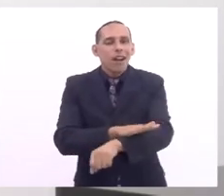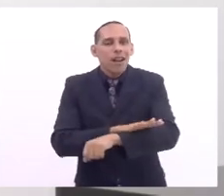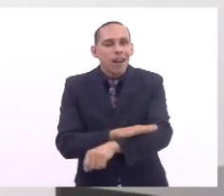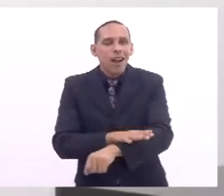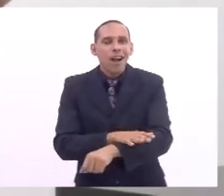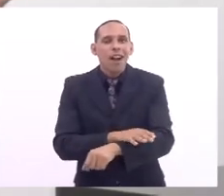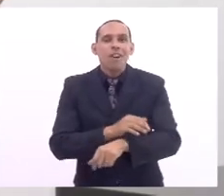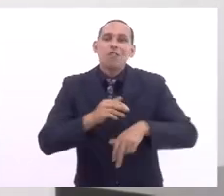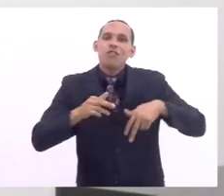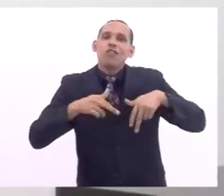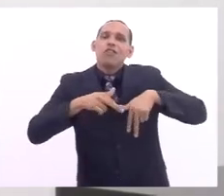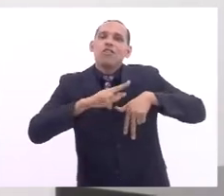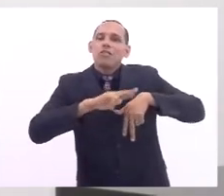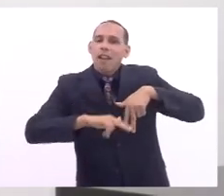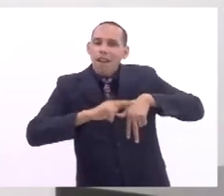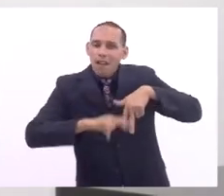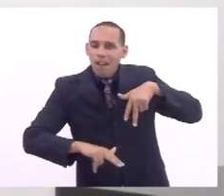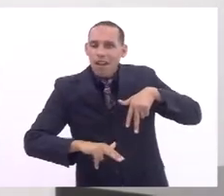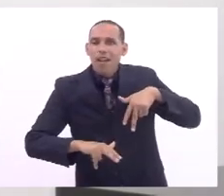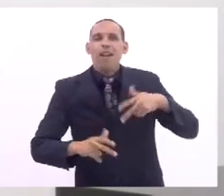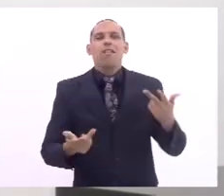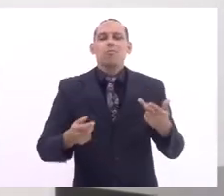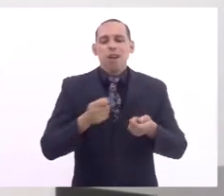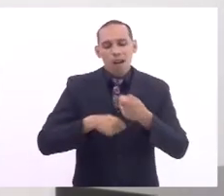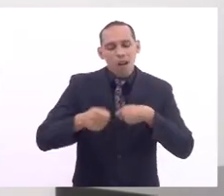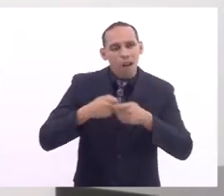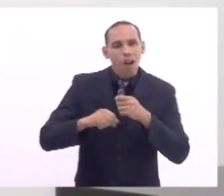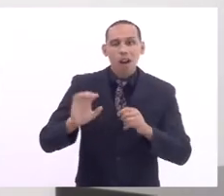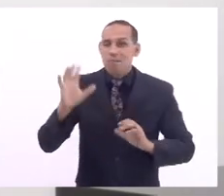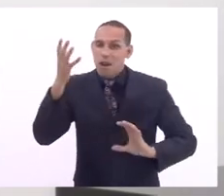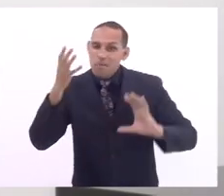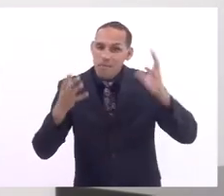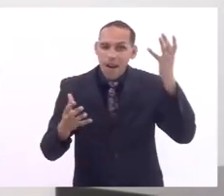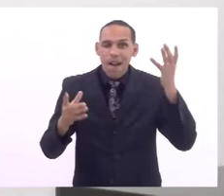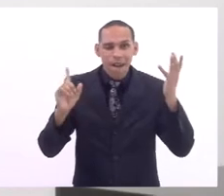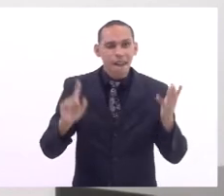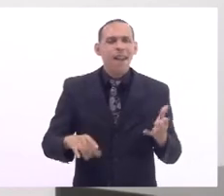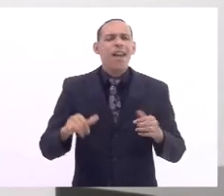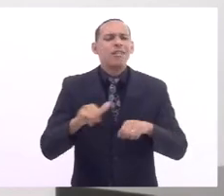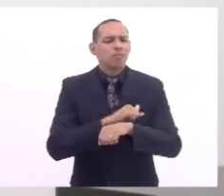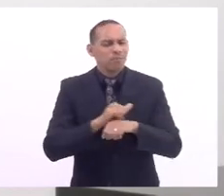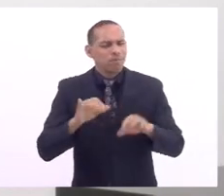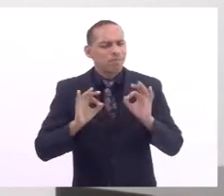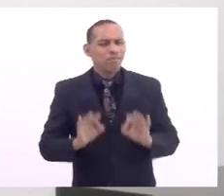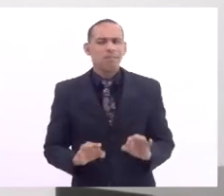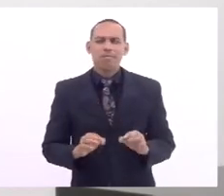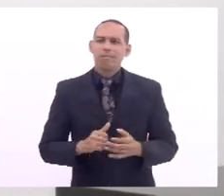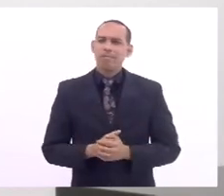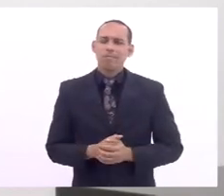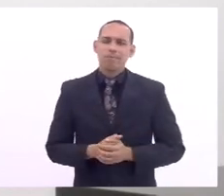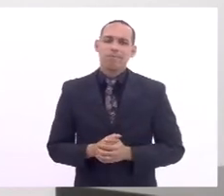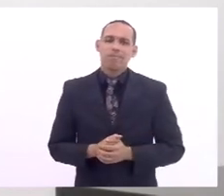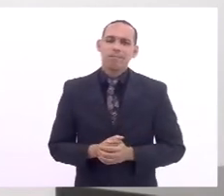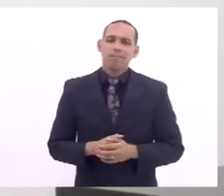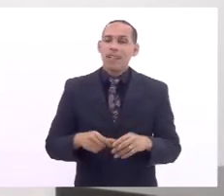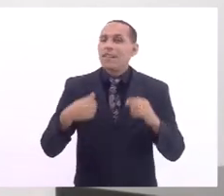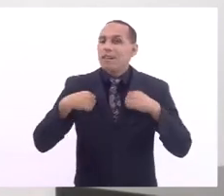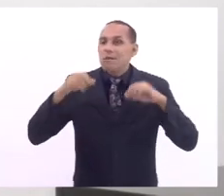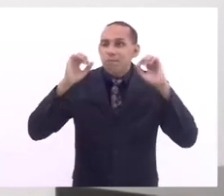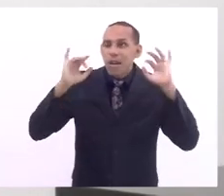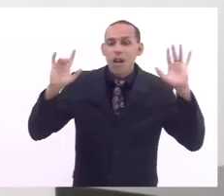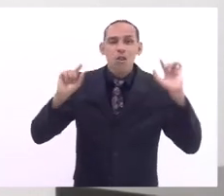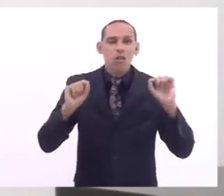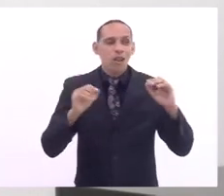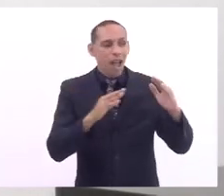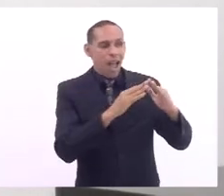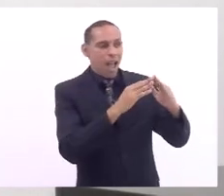econômico e climática O que é só uma definição estratégica muito acertada e pensa que a potência